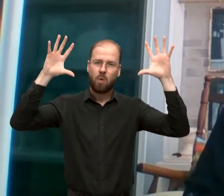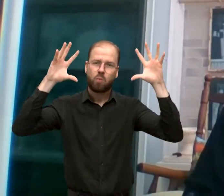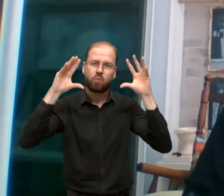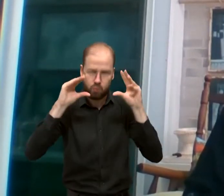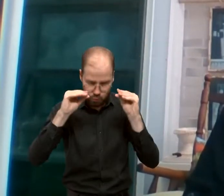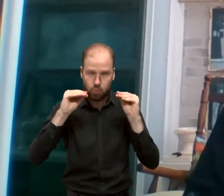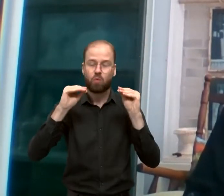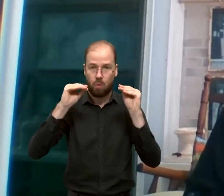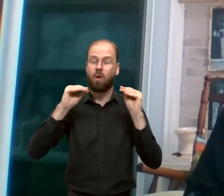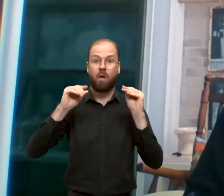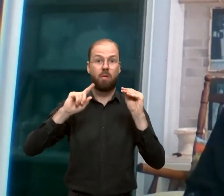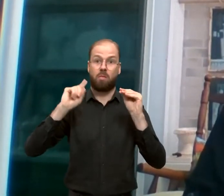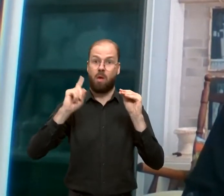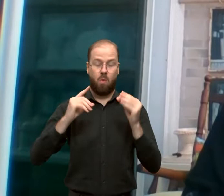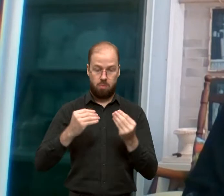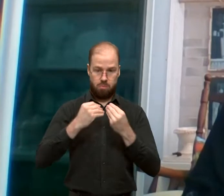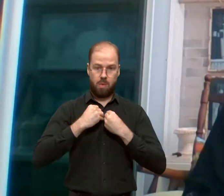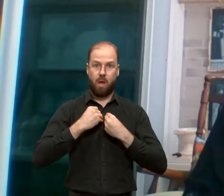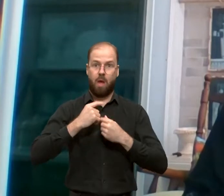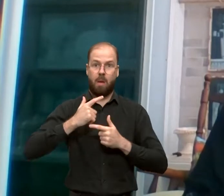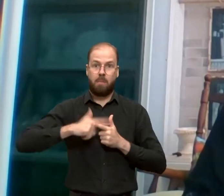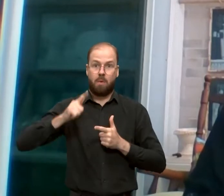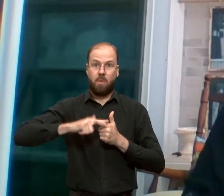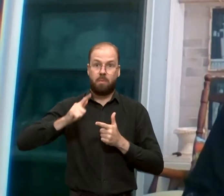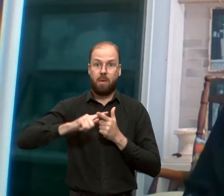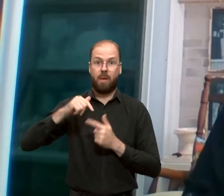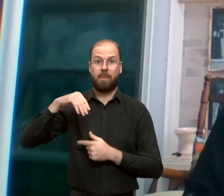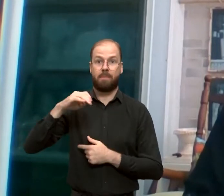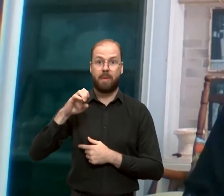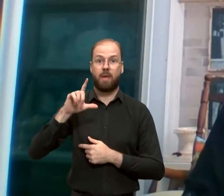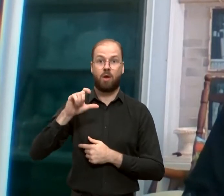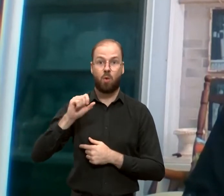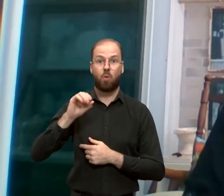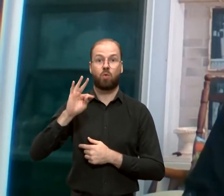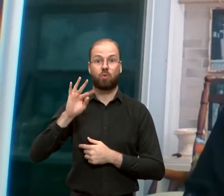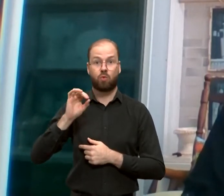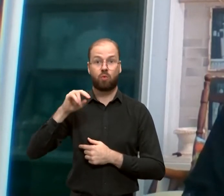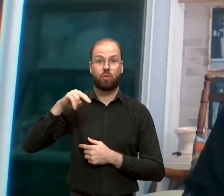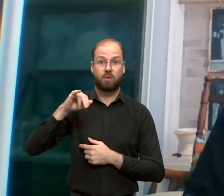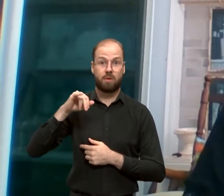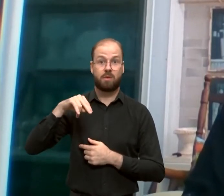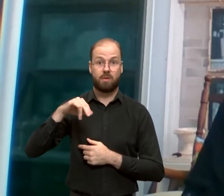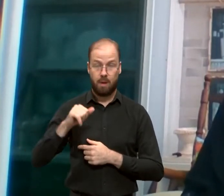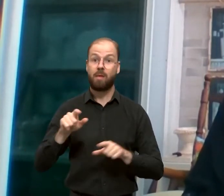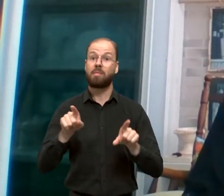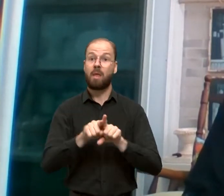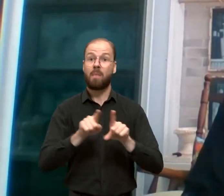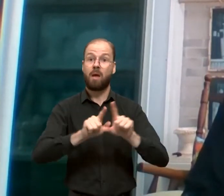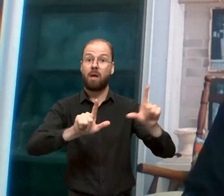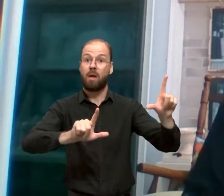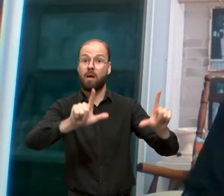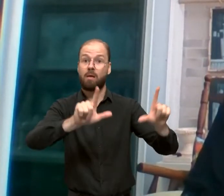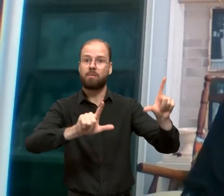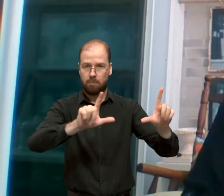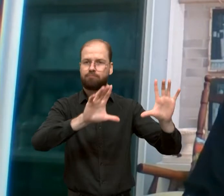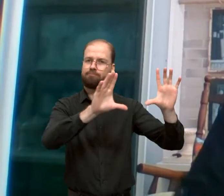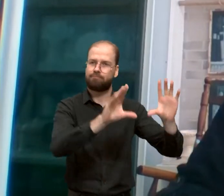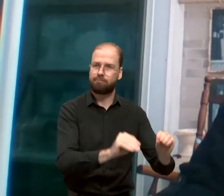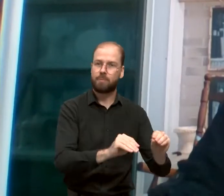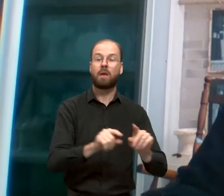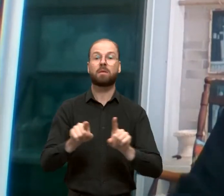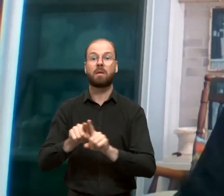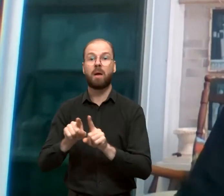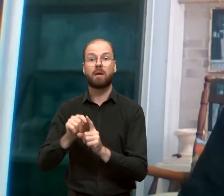a produção da nossa melatonina. Interessante também não ter TV, né? E nem ter o hábito de se